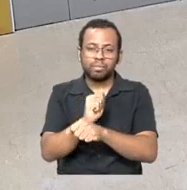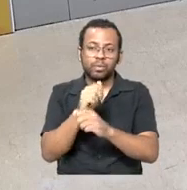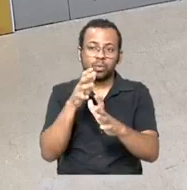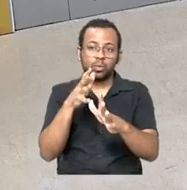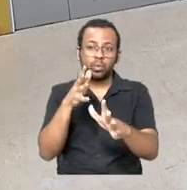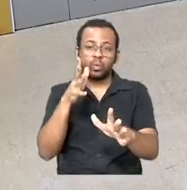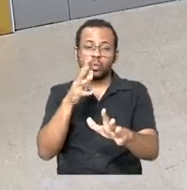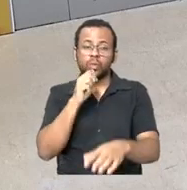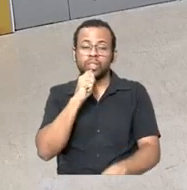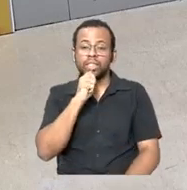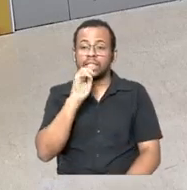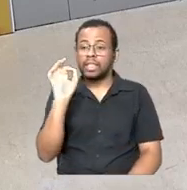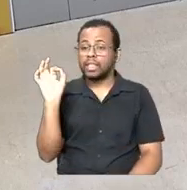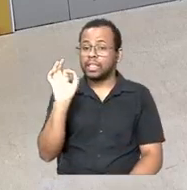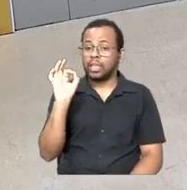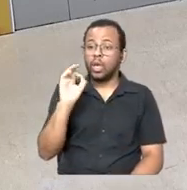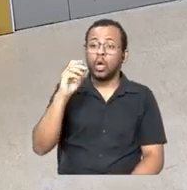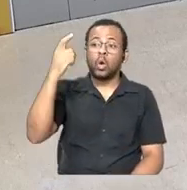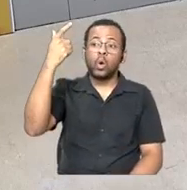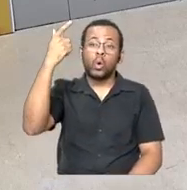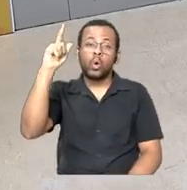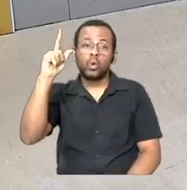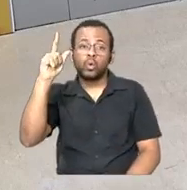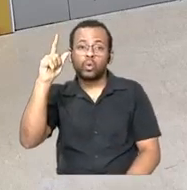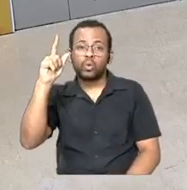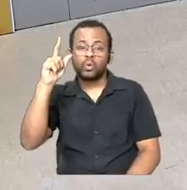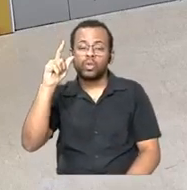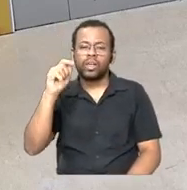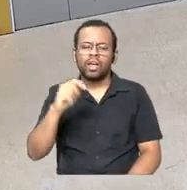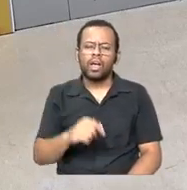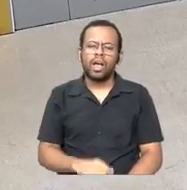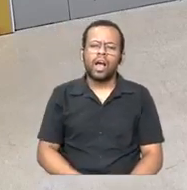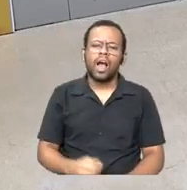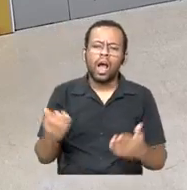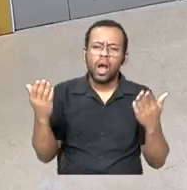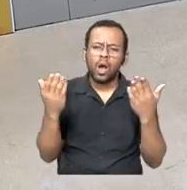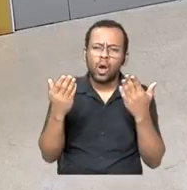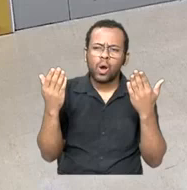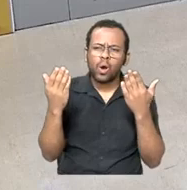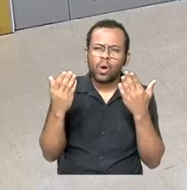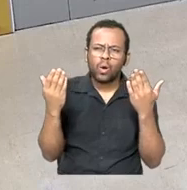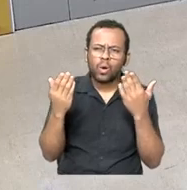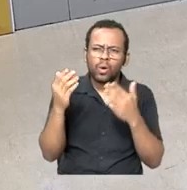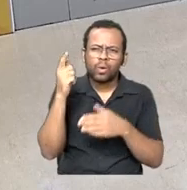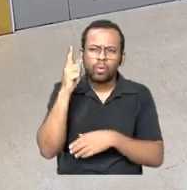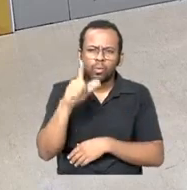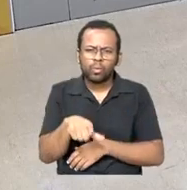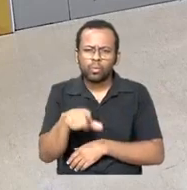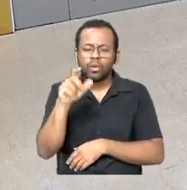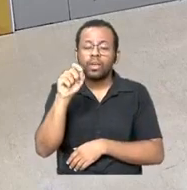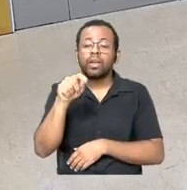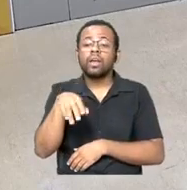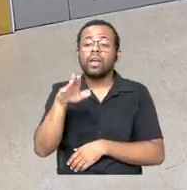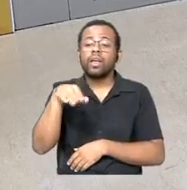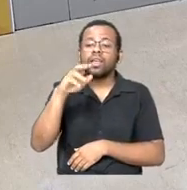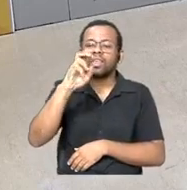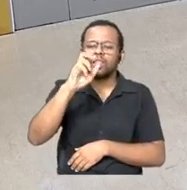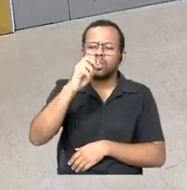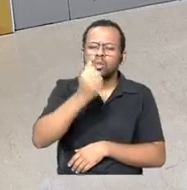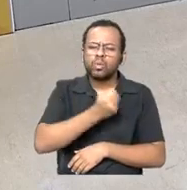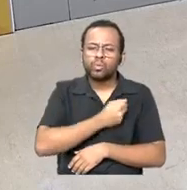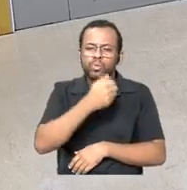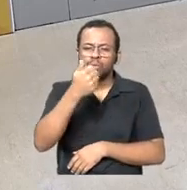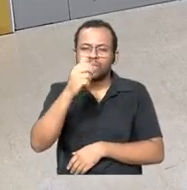ali mas ainda não tá decidido chama mais uma Rose será que é agora que decide 15